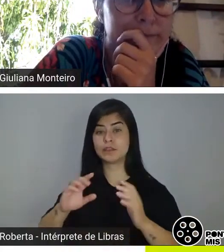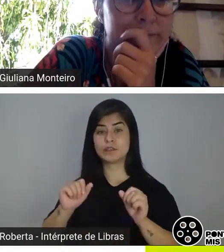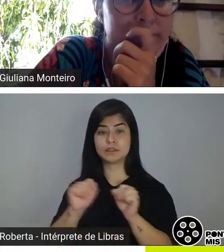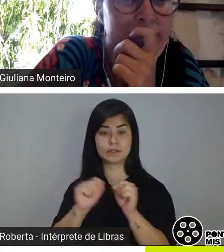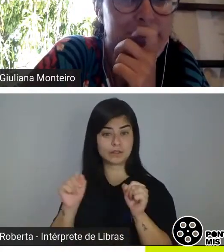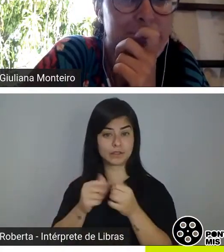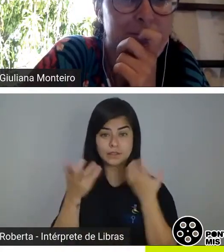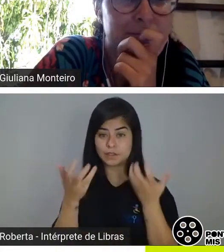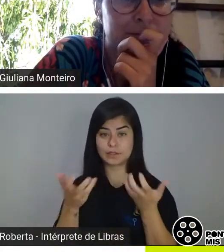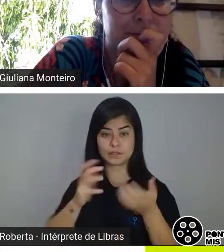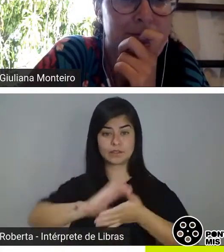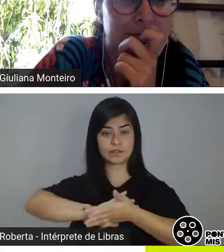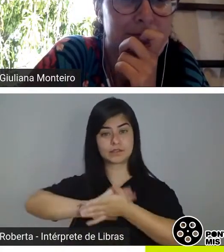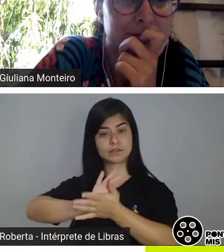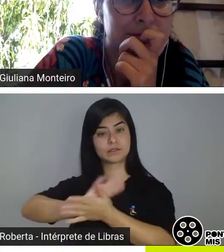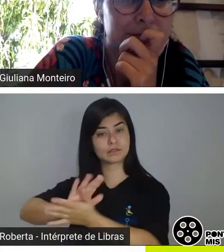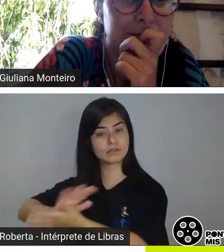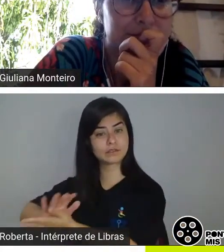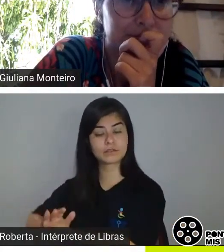querendo destruir mesmo.